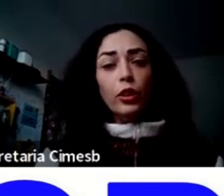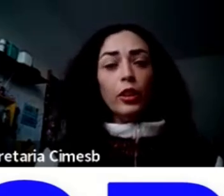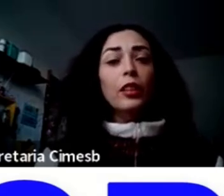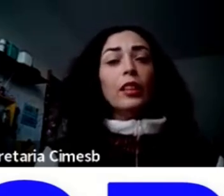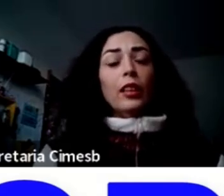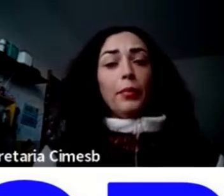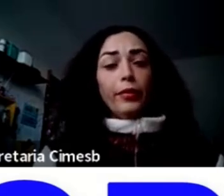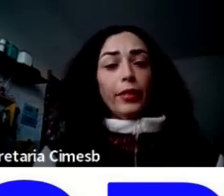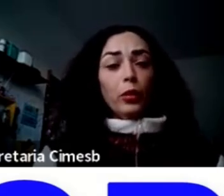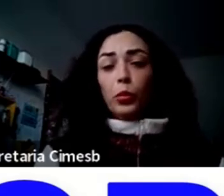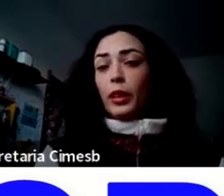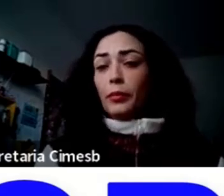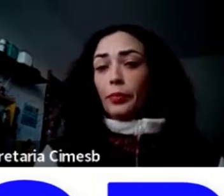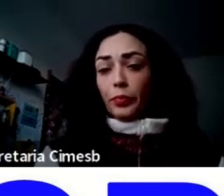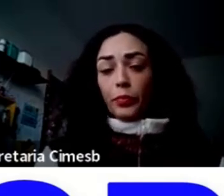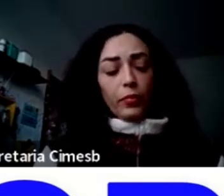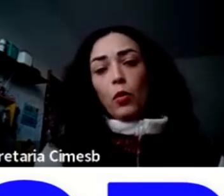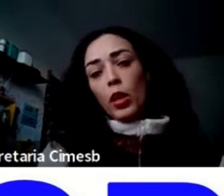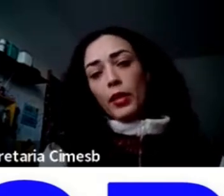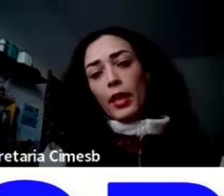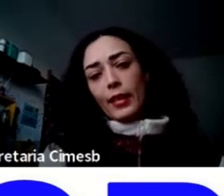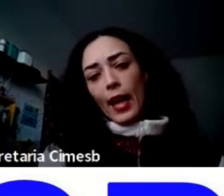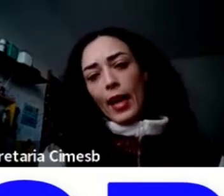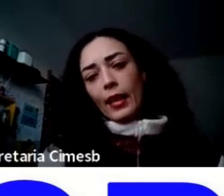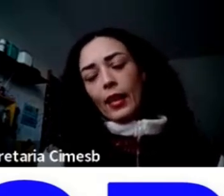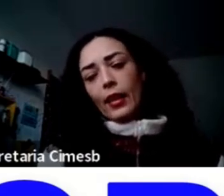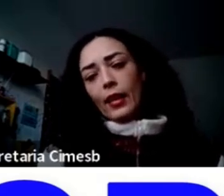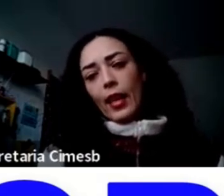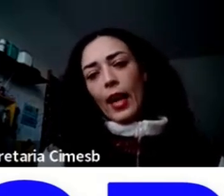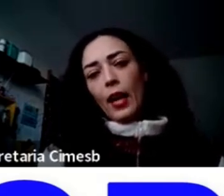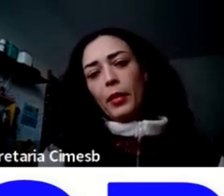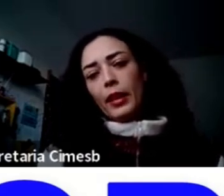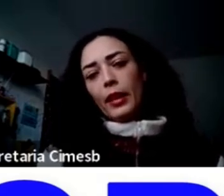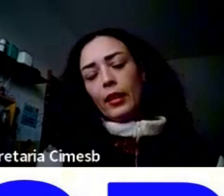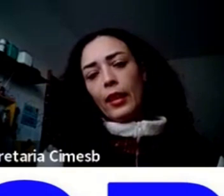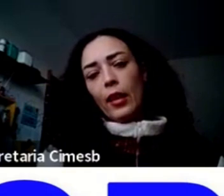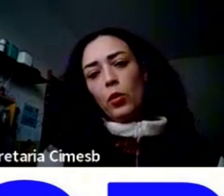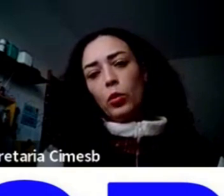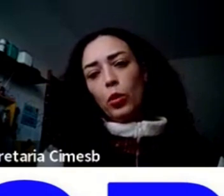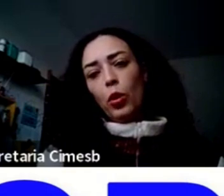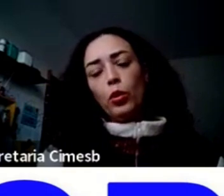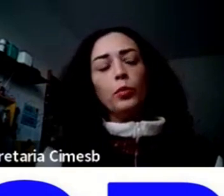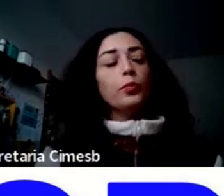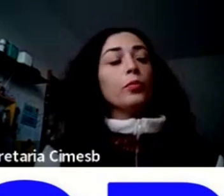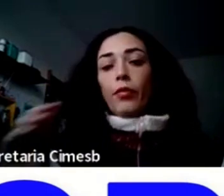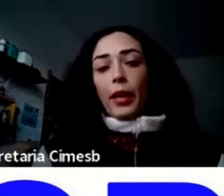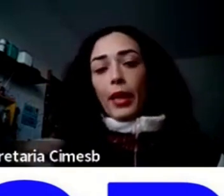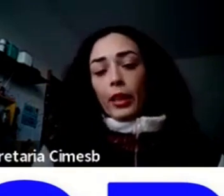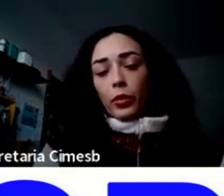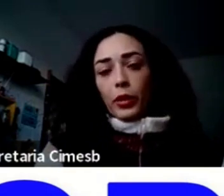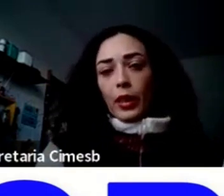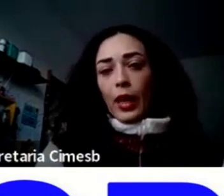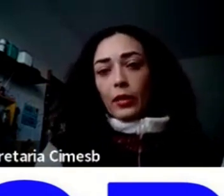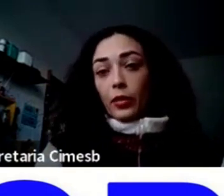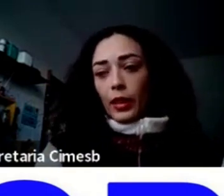que existe, que é da prefeitura. Então, quando ele sai, que acaba, né, que é até o nono, ele vai